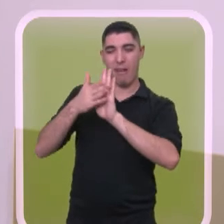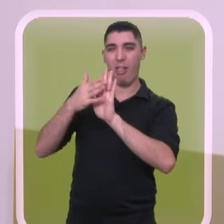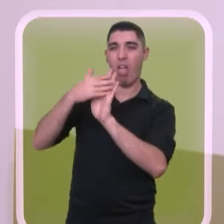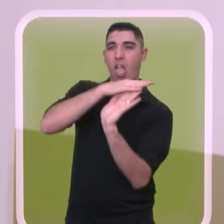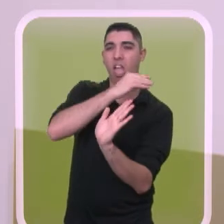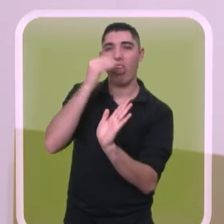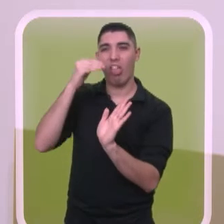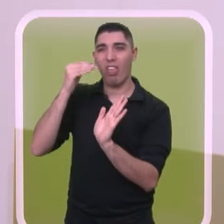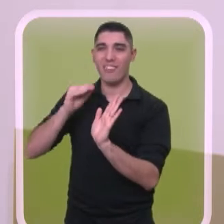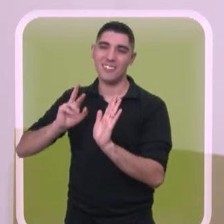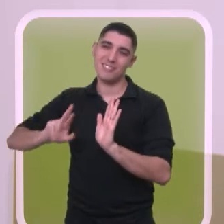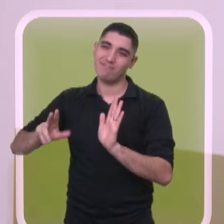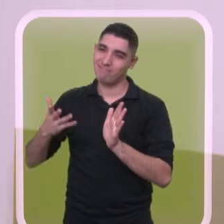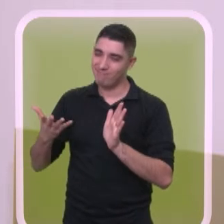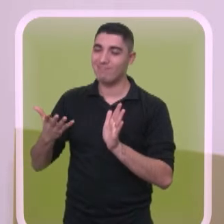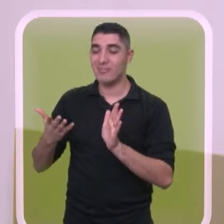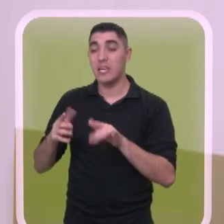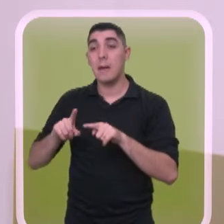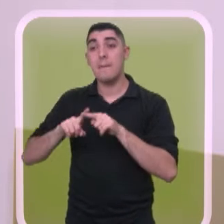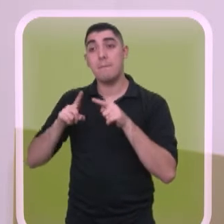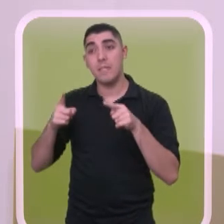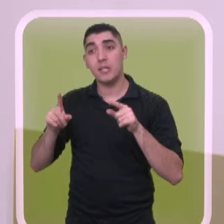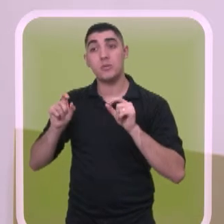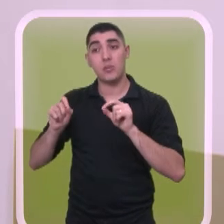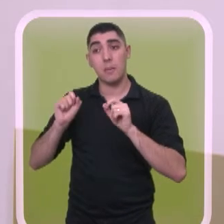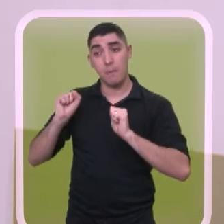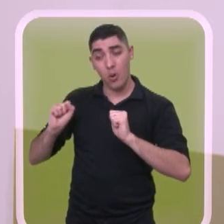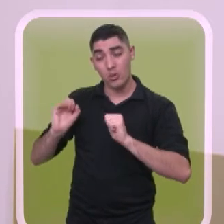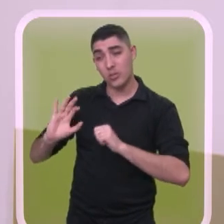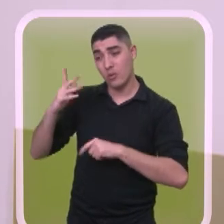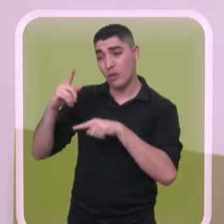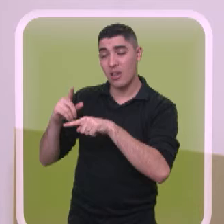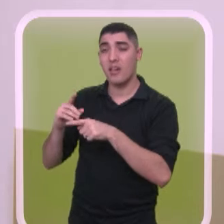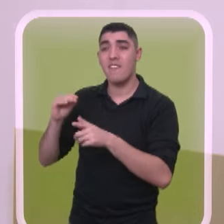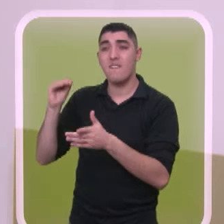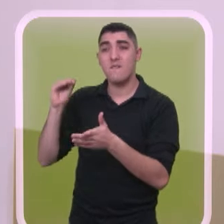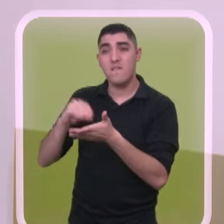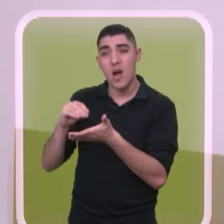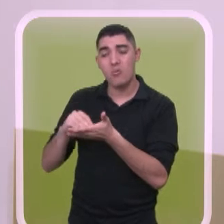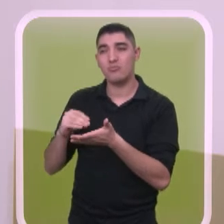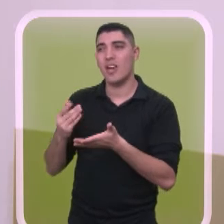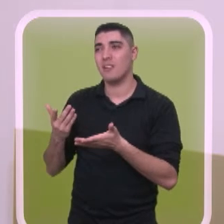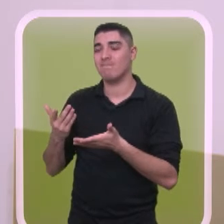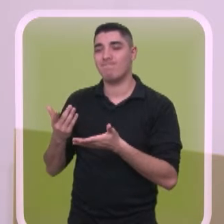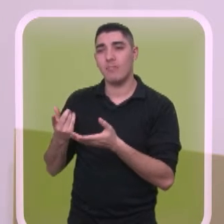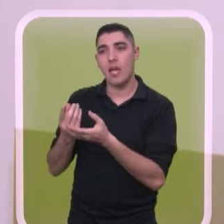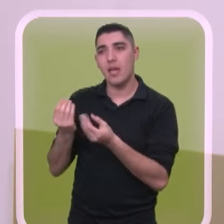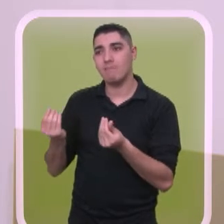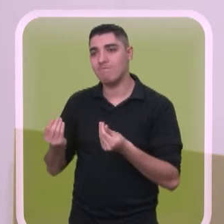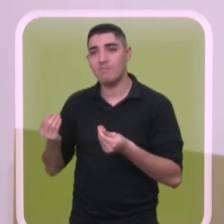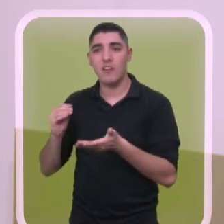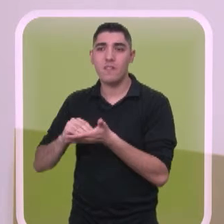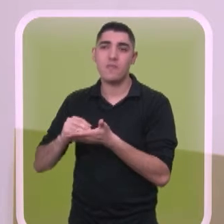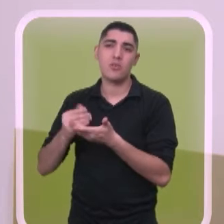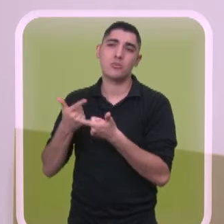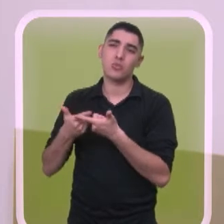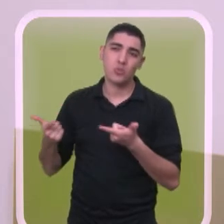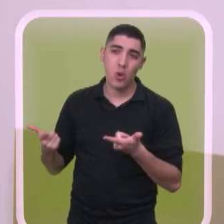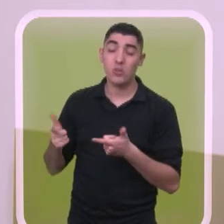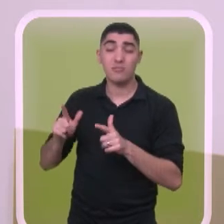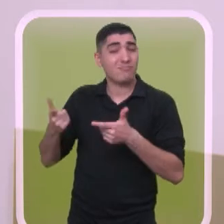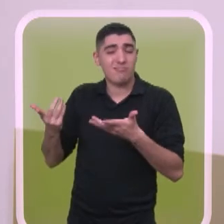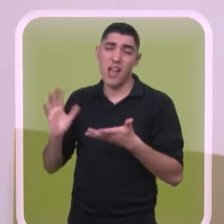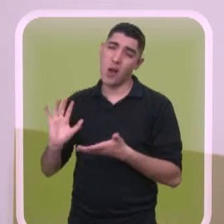acho que pode ter sido uma tarde e noite pouco inspirada, mas são coisas que acontecem e a